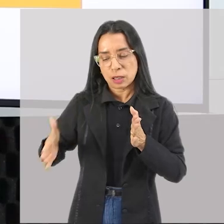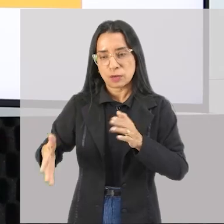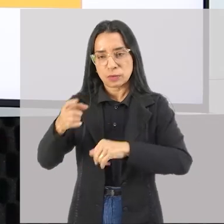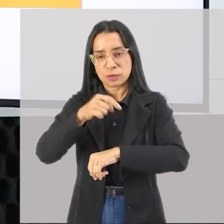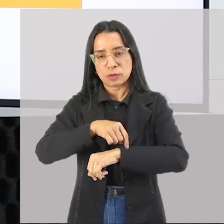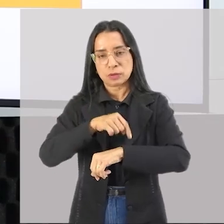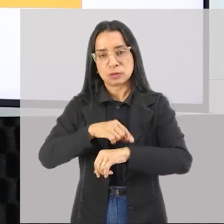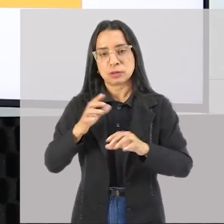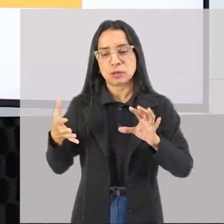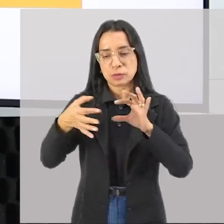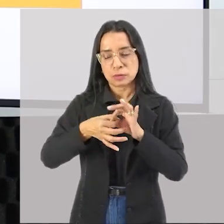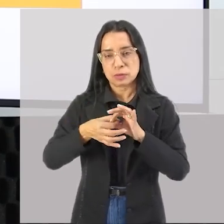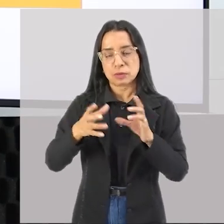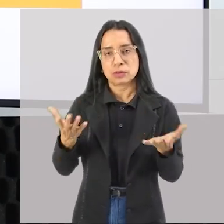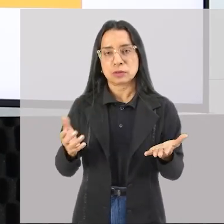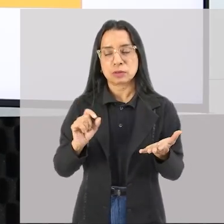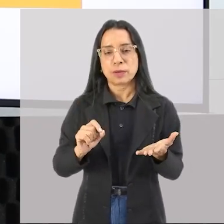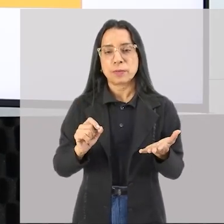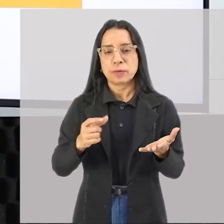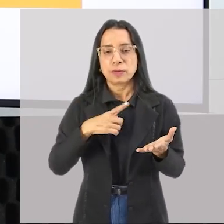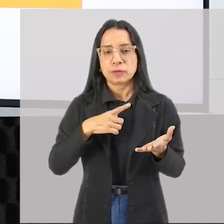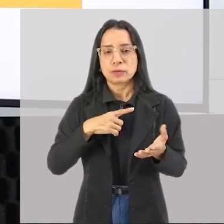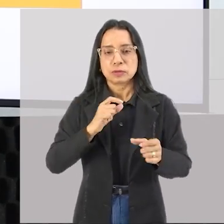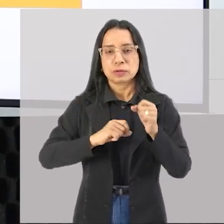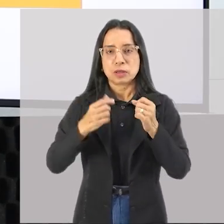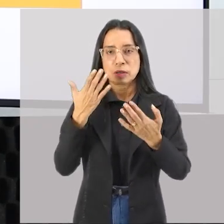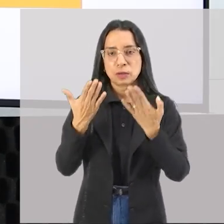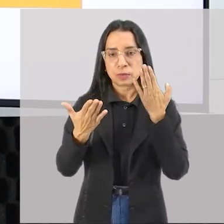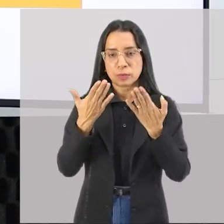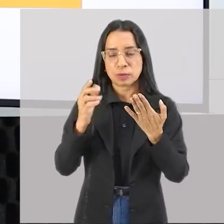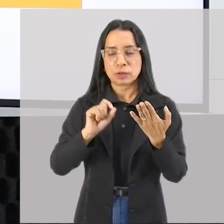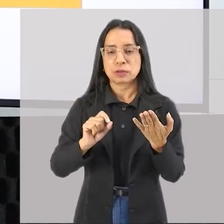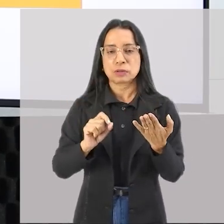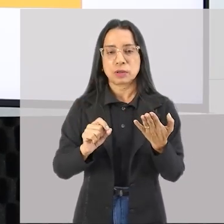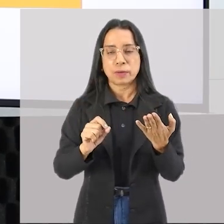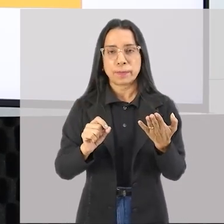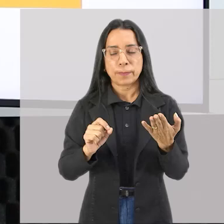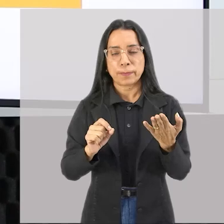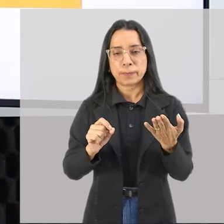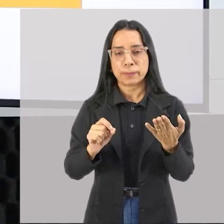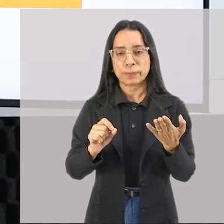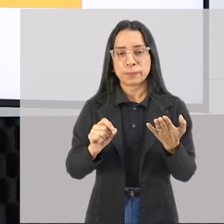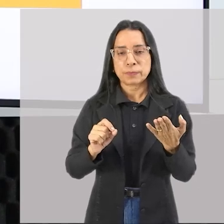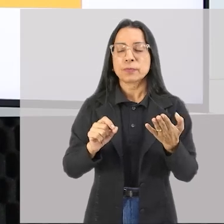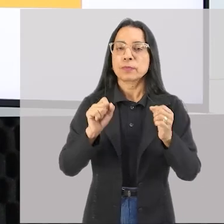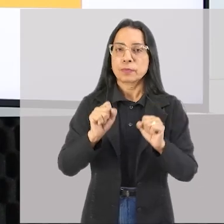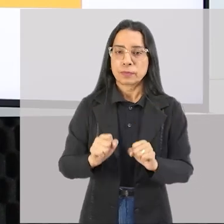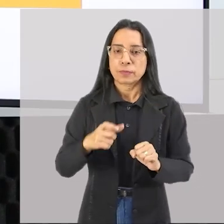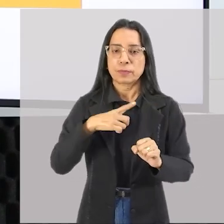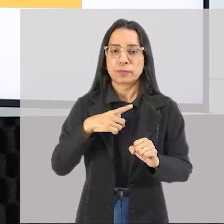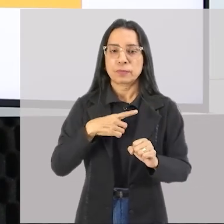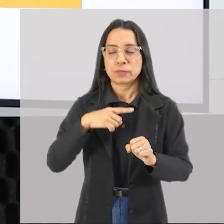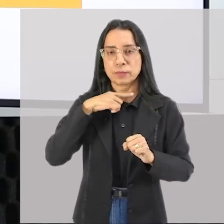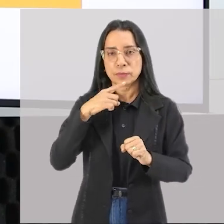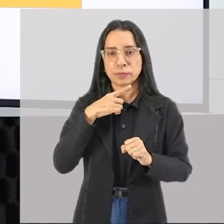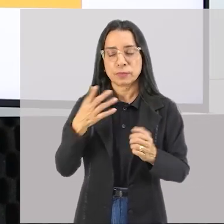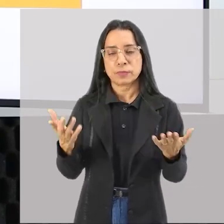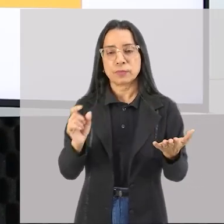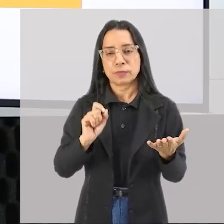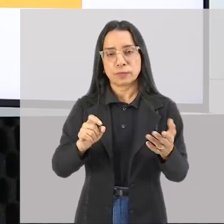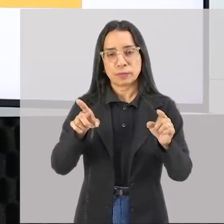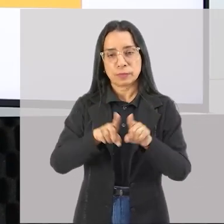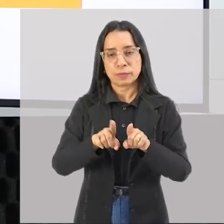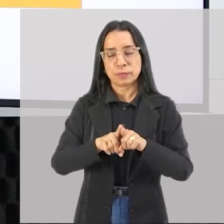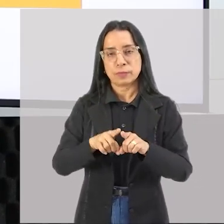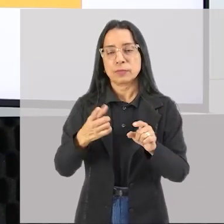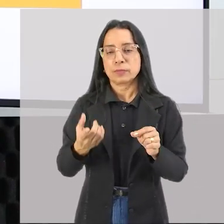está associada com tempo, eu posso ter a comparação, que é muito utilizada, eu posso ter a dúvida, que